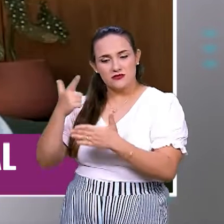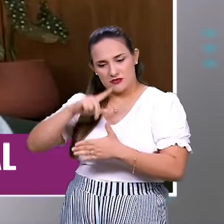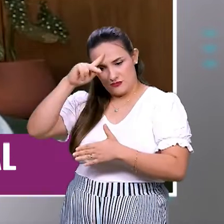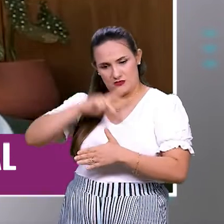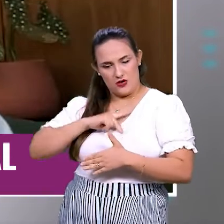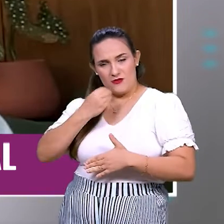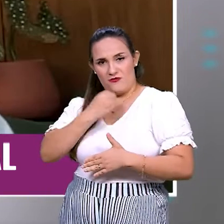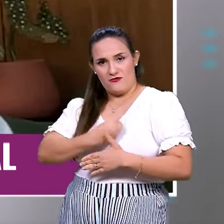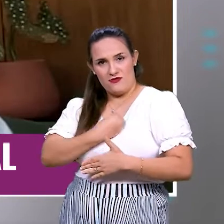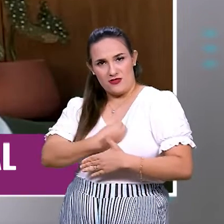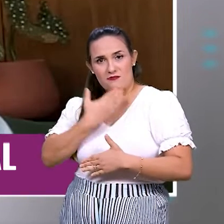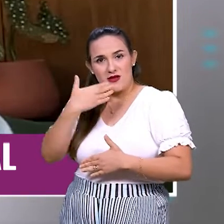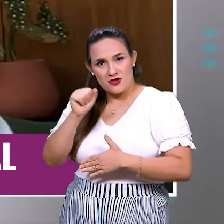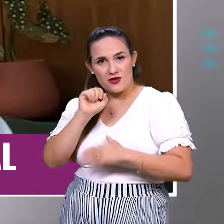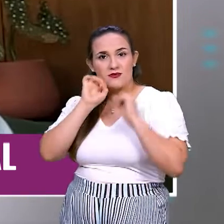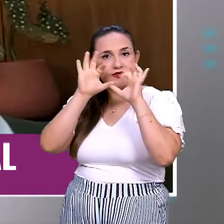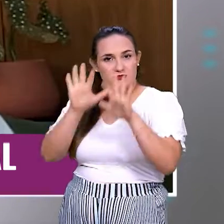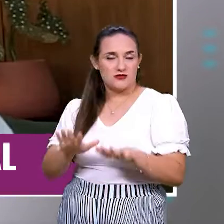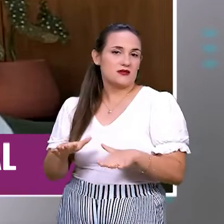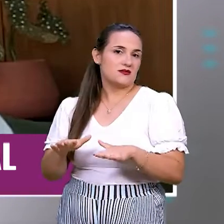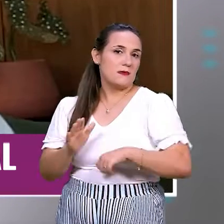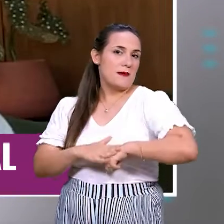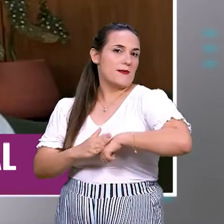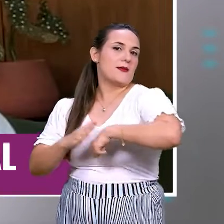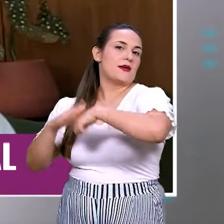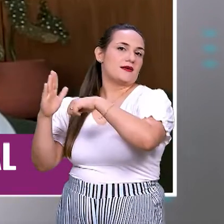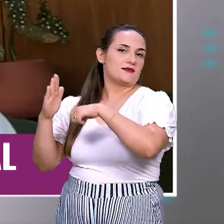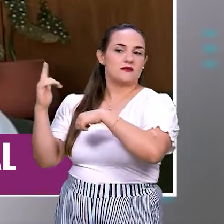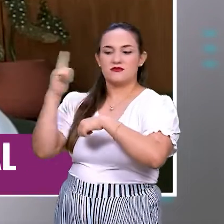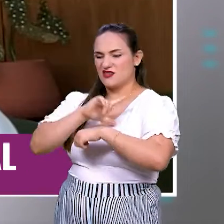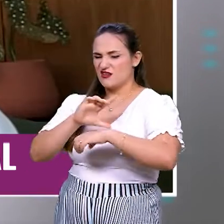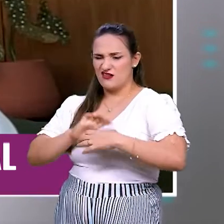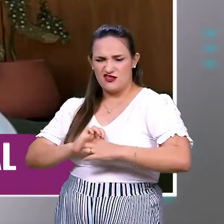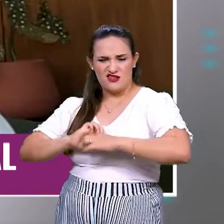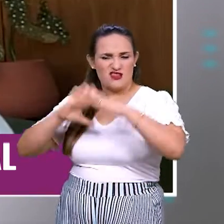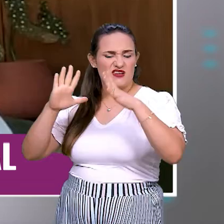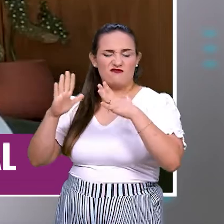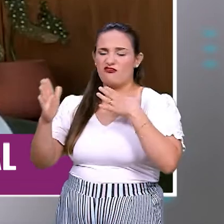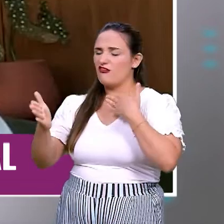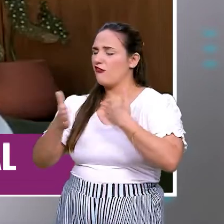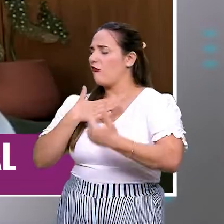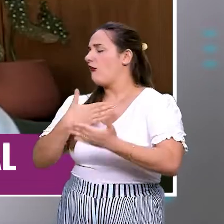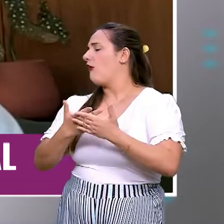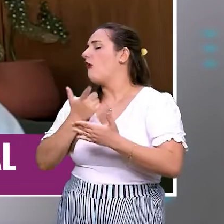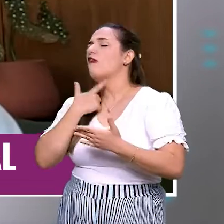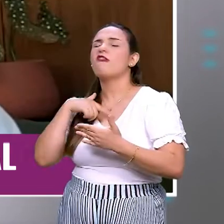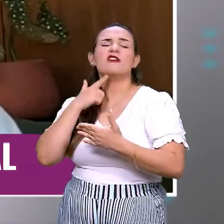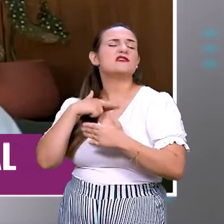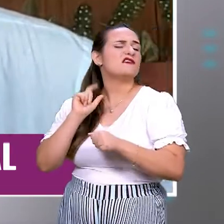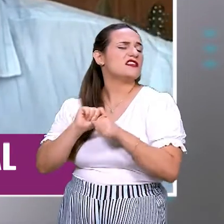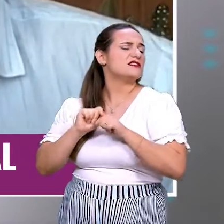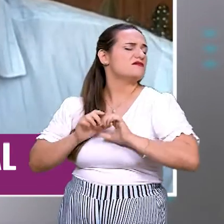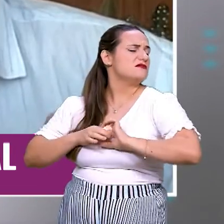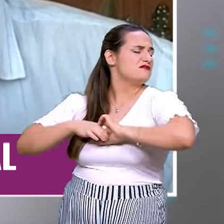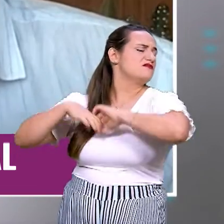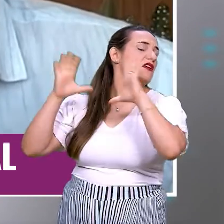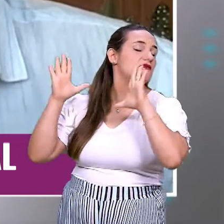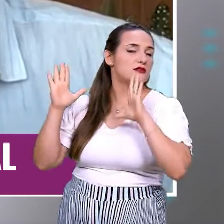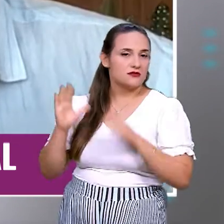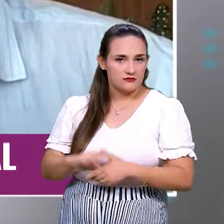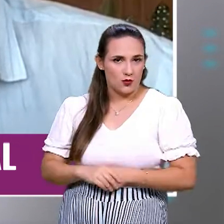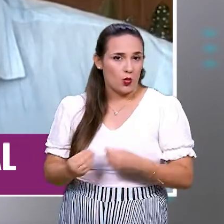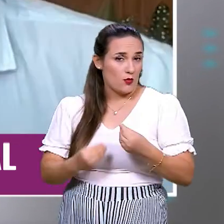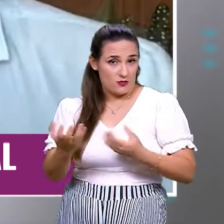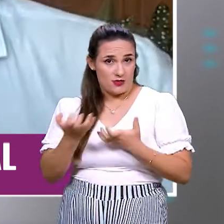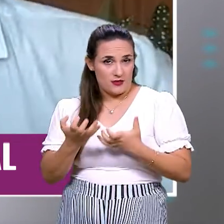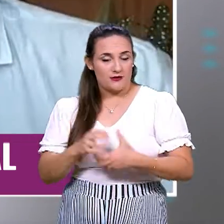mais próspera, uma vida mais rica, e que elas possam ser livres para fazer aquilo que elas desejam da melhor forma que